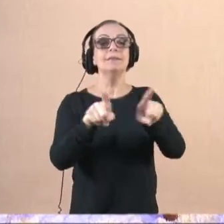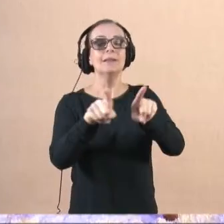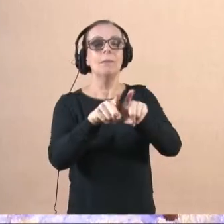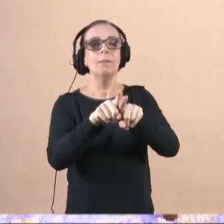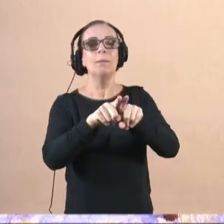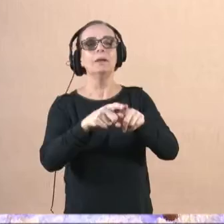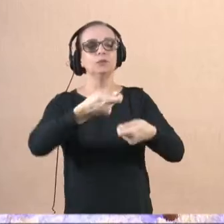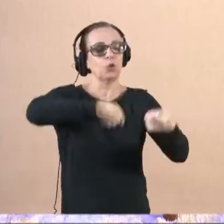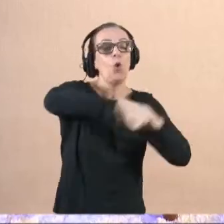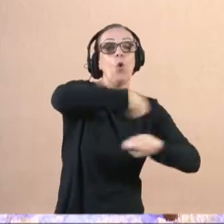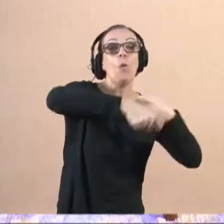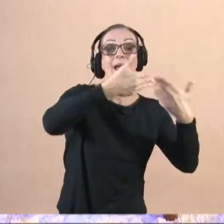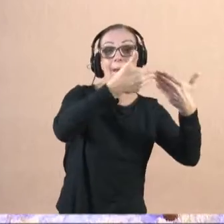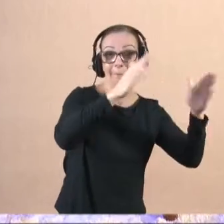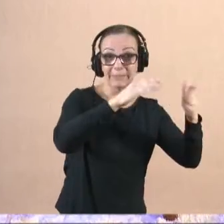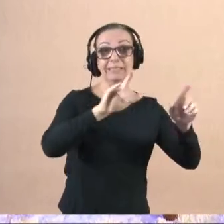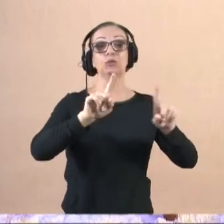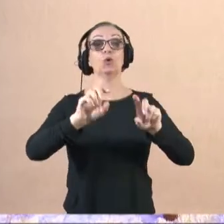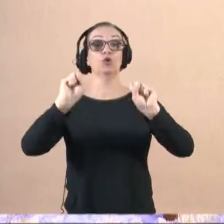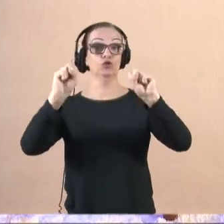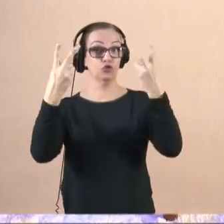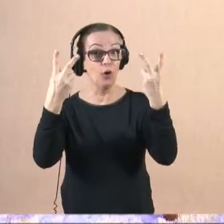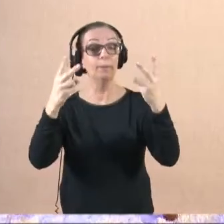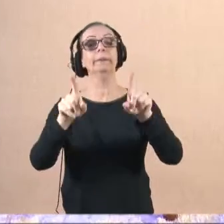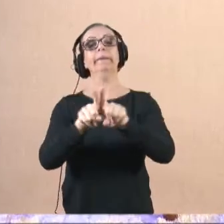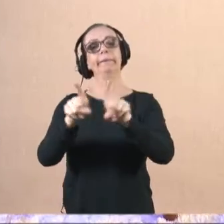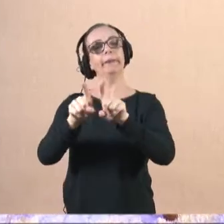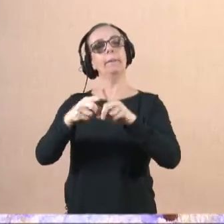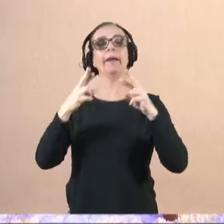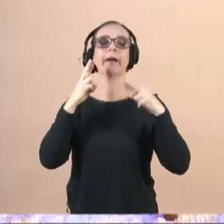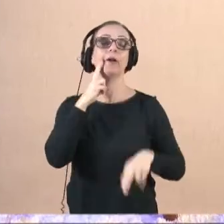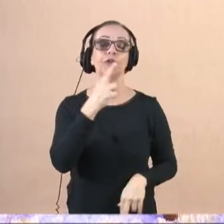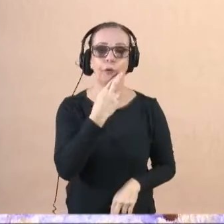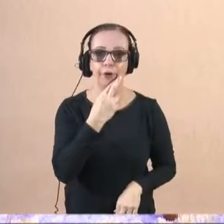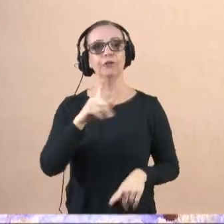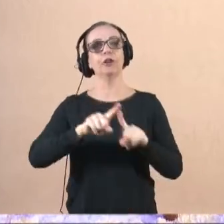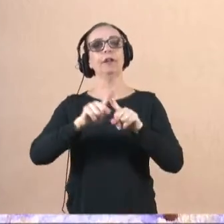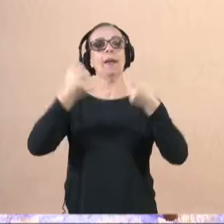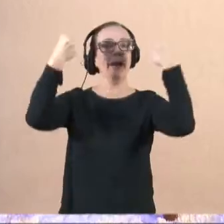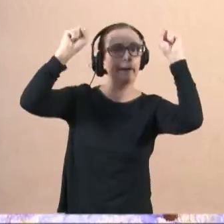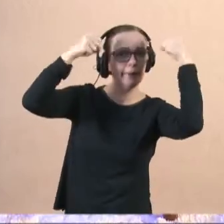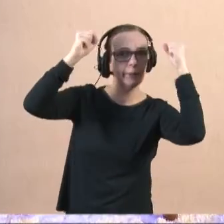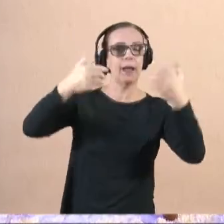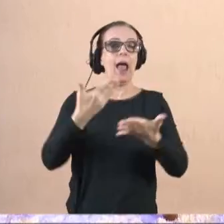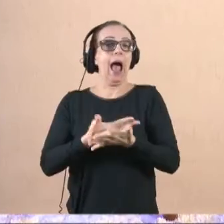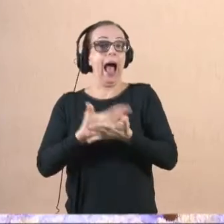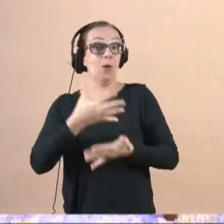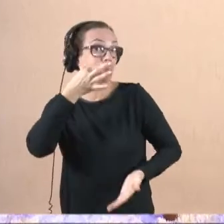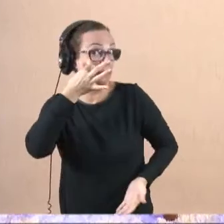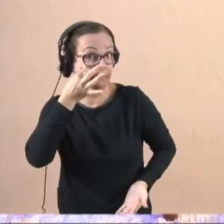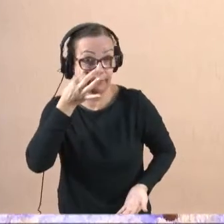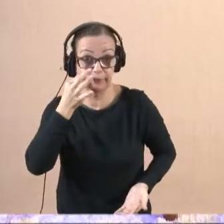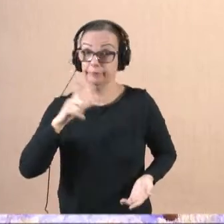comércios inclusive não essenciais comum shop iso restaurantes academias as aulas presenciais por